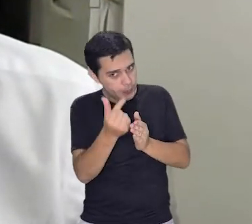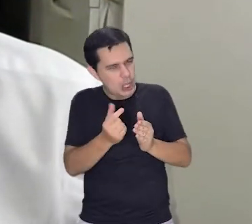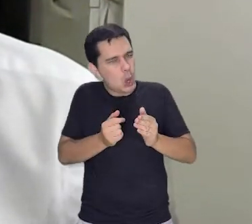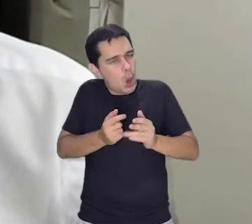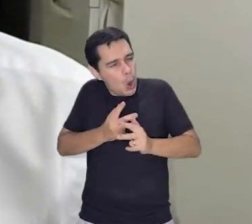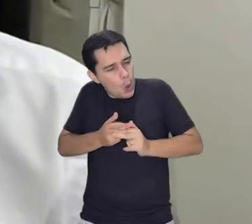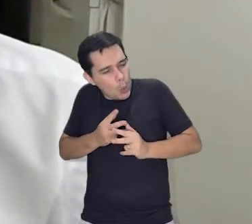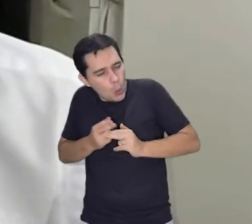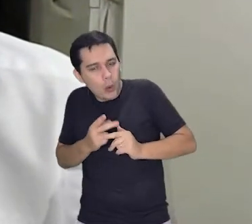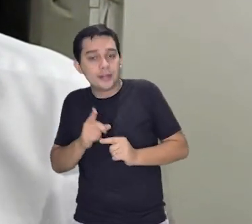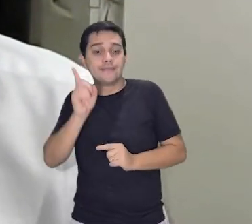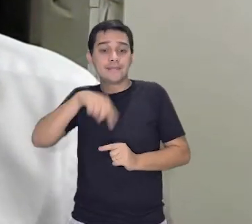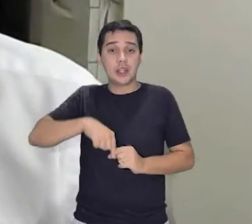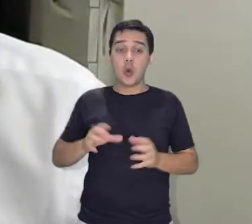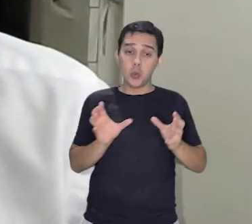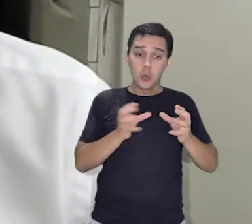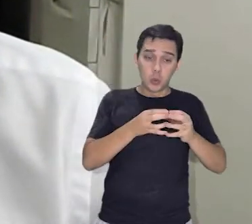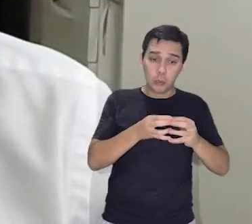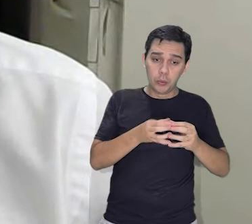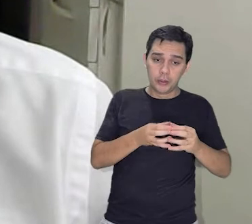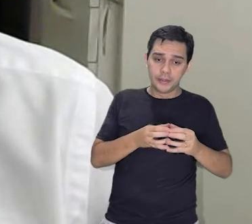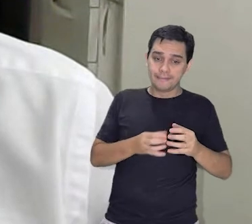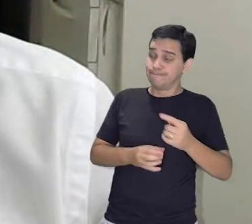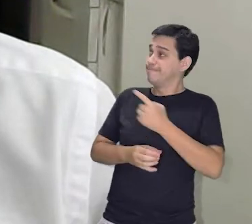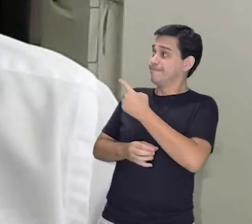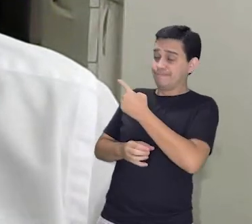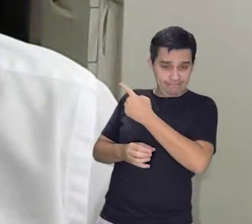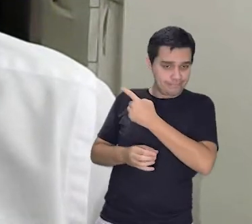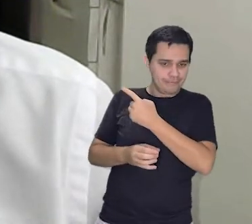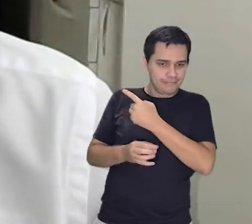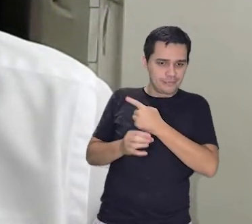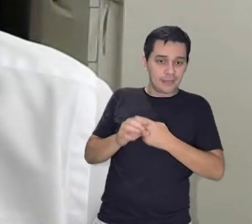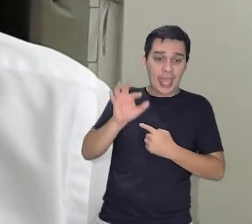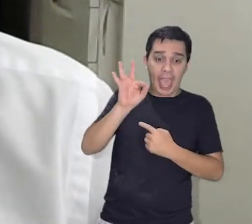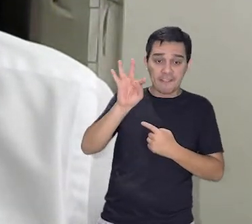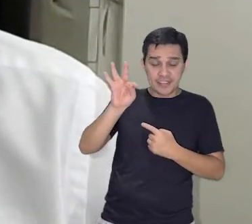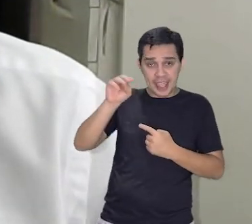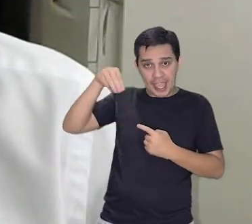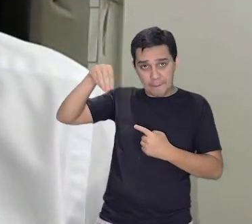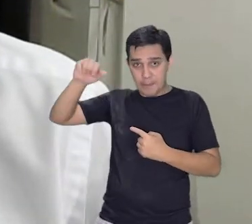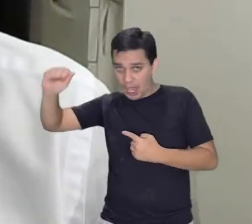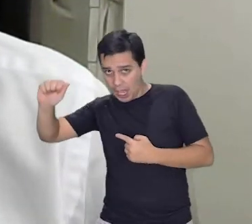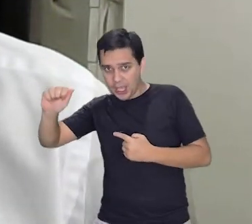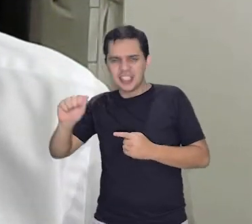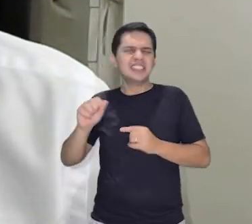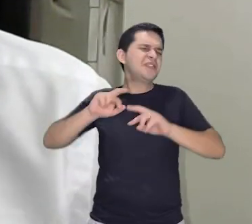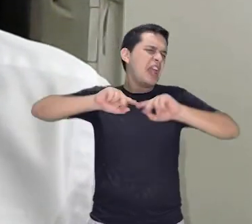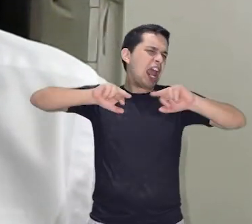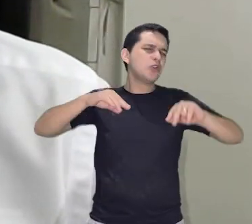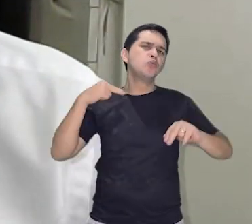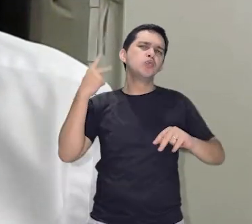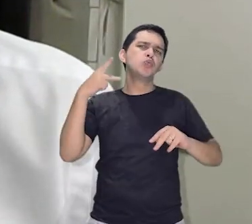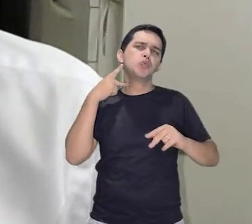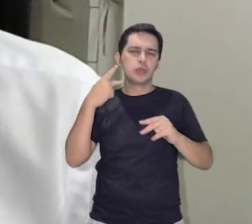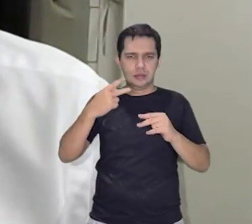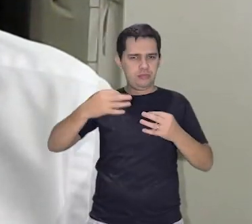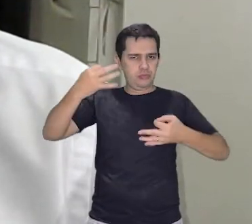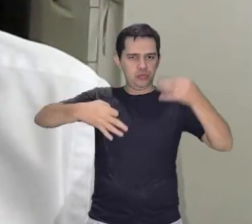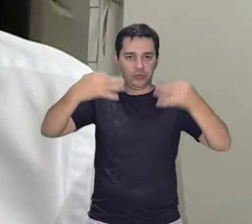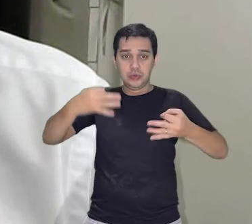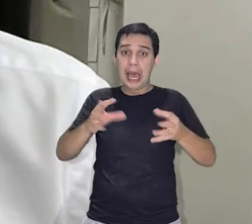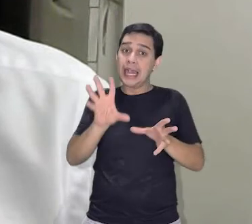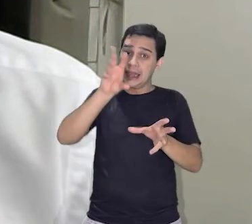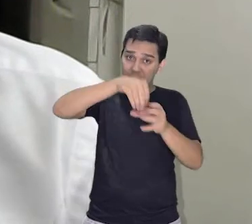foi deflagrada pela Força Tarefa. A Força Tarefa hoje ela é composta por diversos promotores de justiça, e dentro da